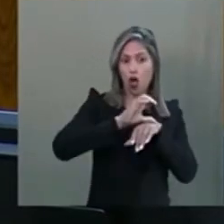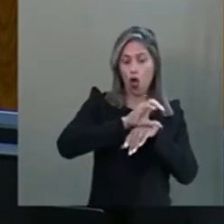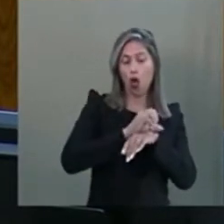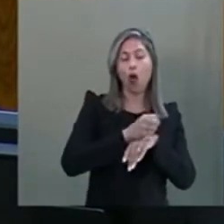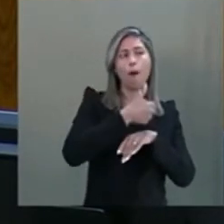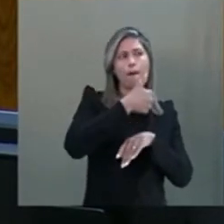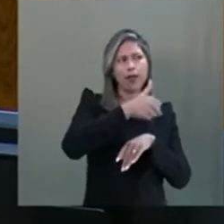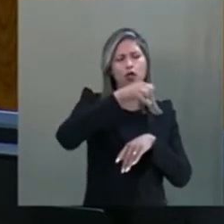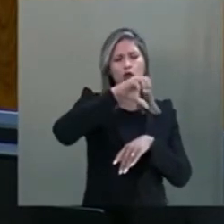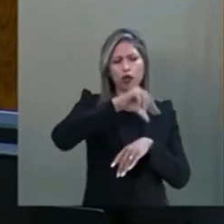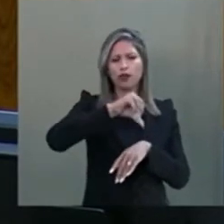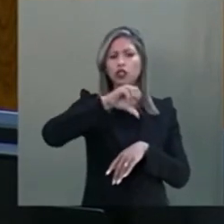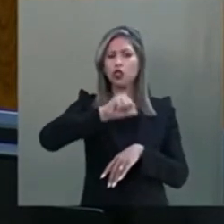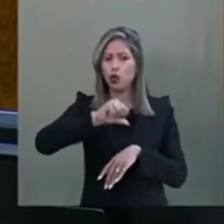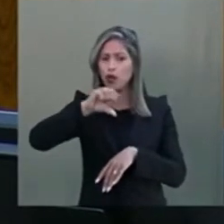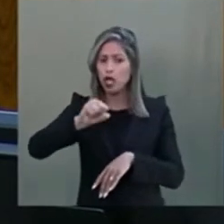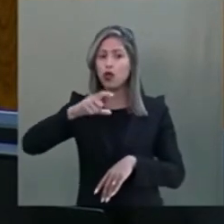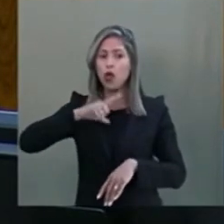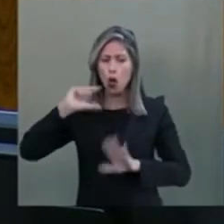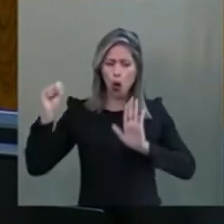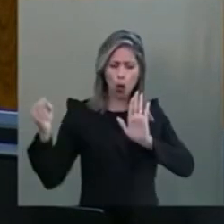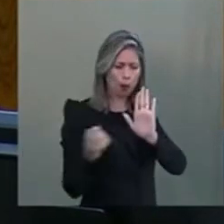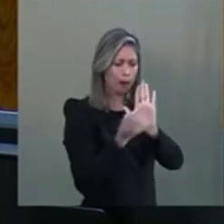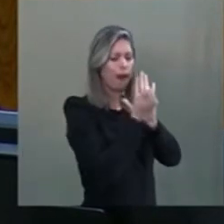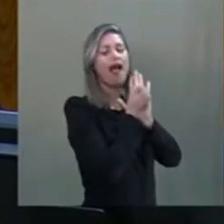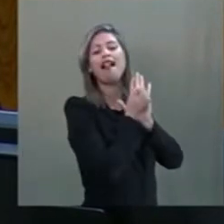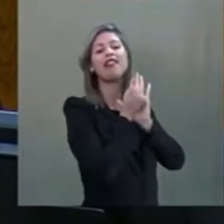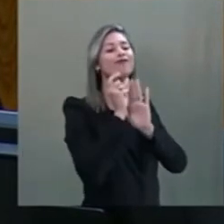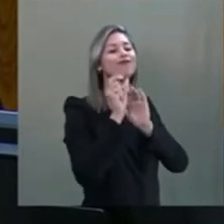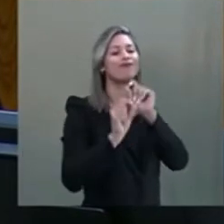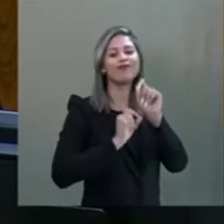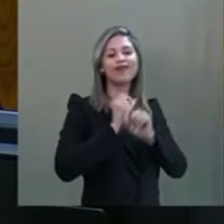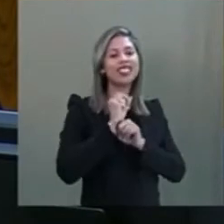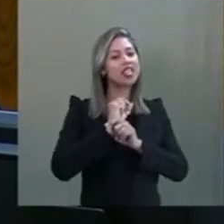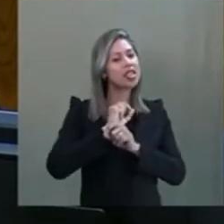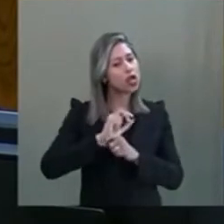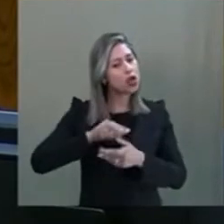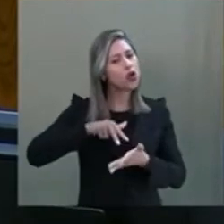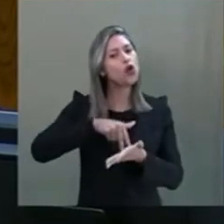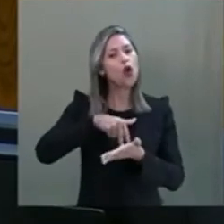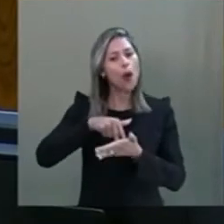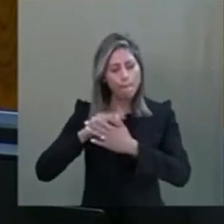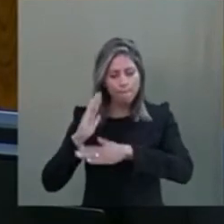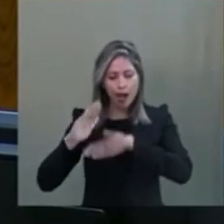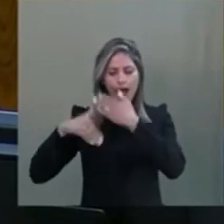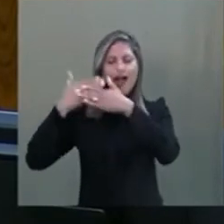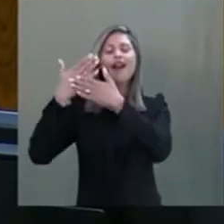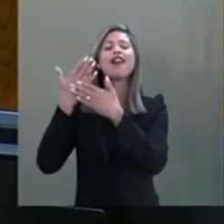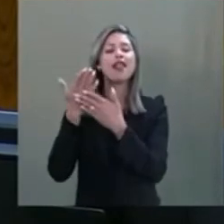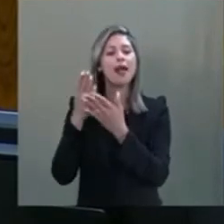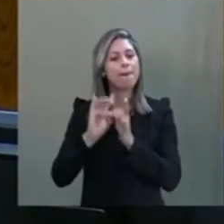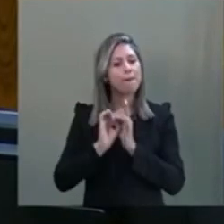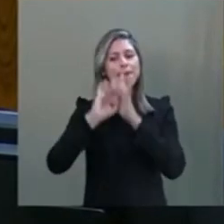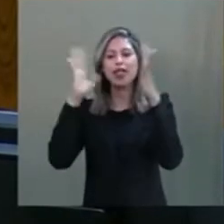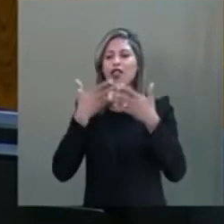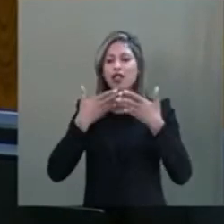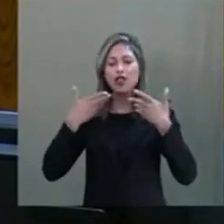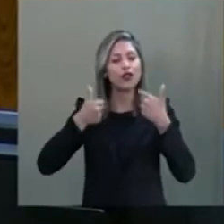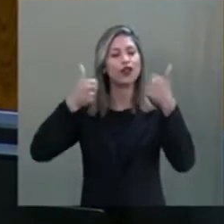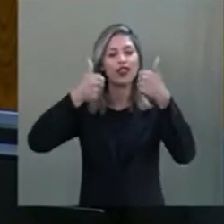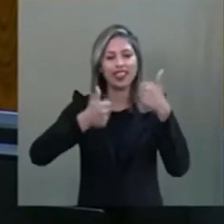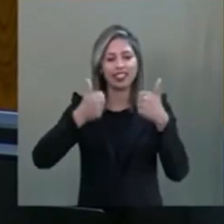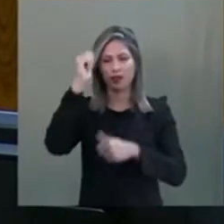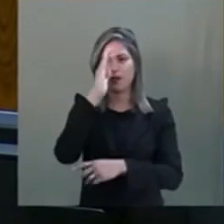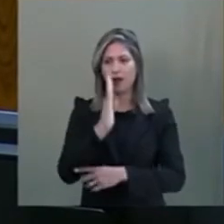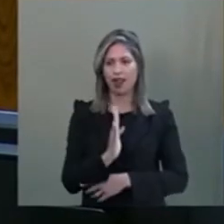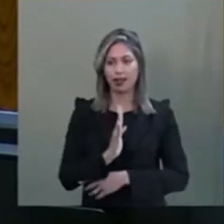1988, como grande marco da estabilidade e progresso da democracia brasileira.